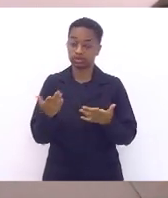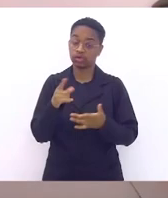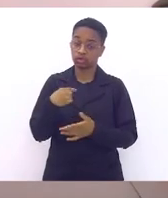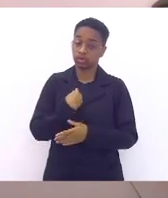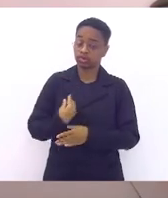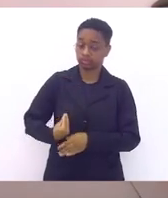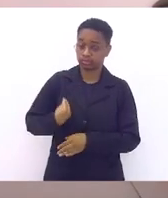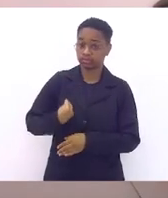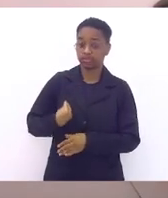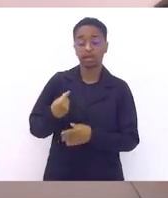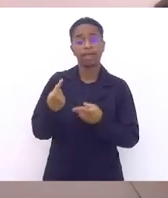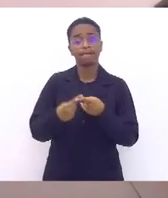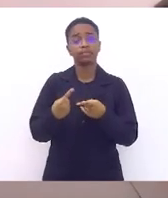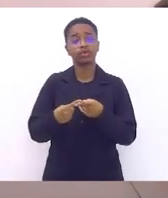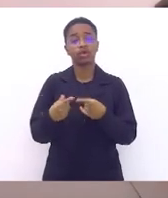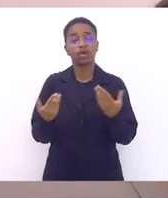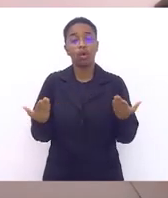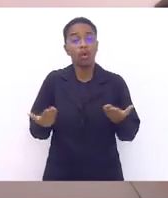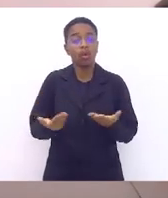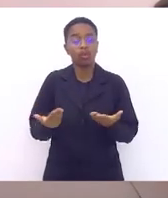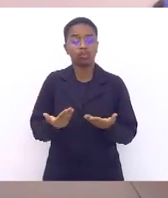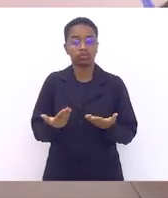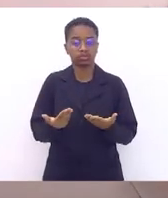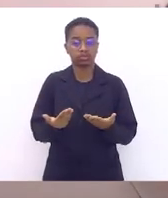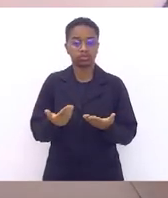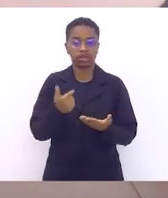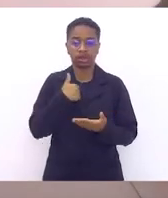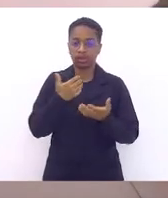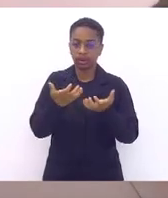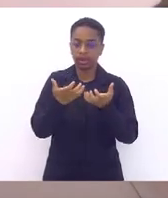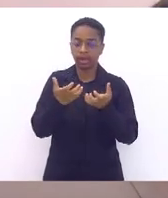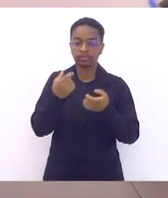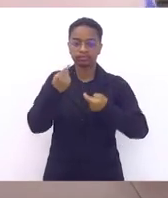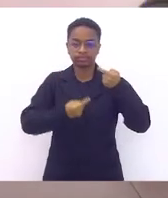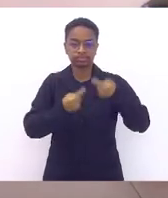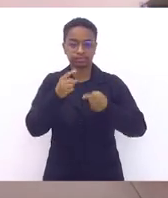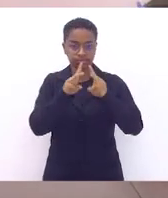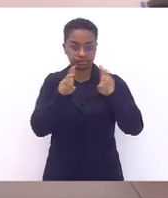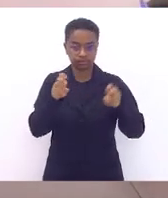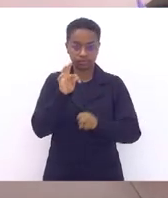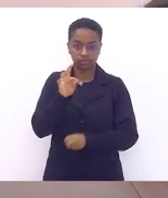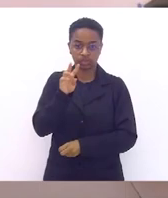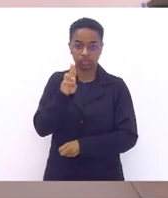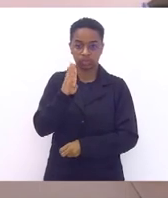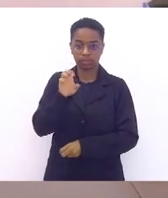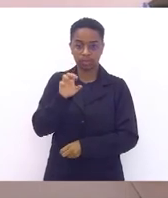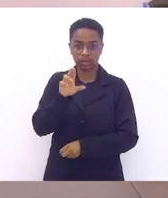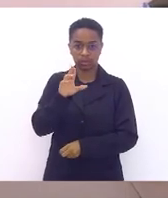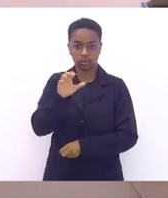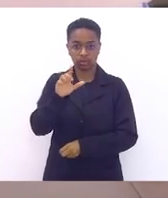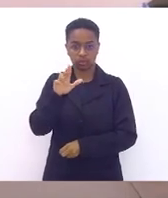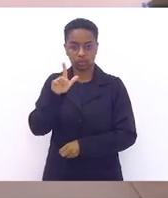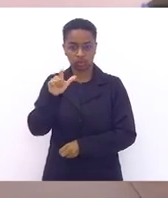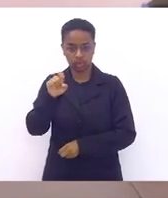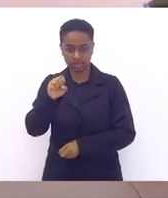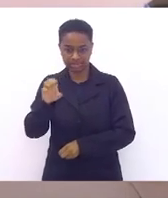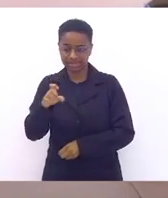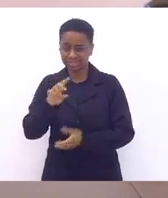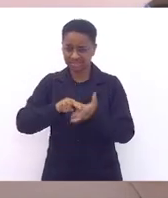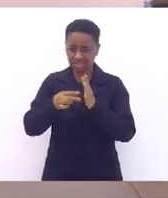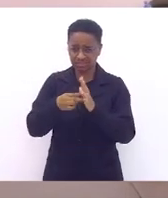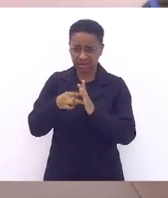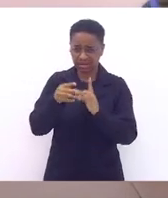que da opção de ouvir hoje a questão da tuberculose? Não é protagonismo da tuberculose. É